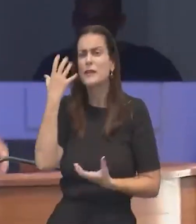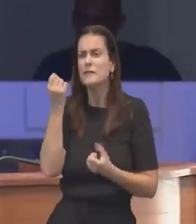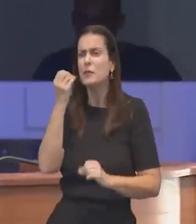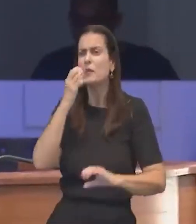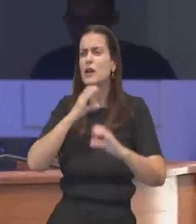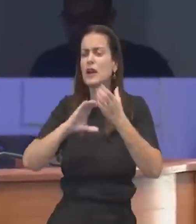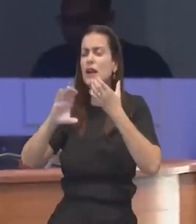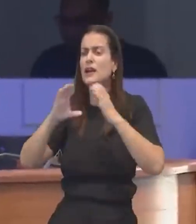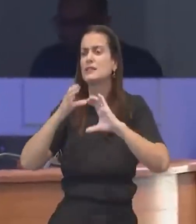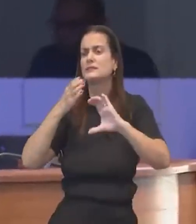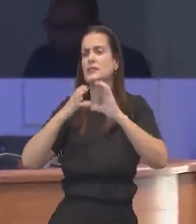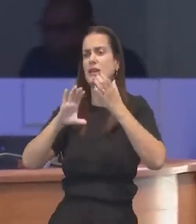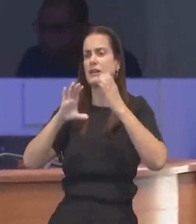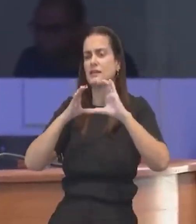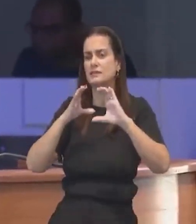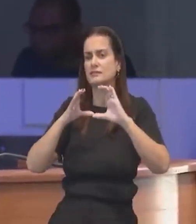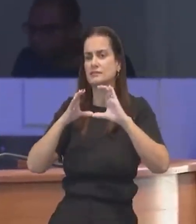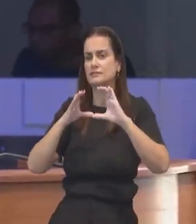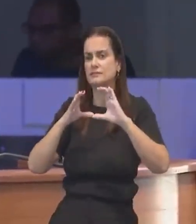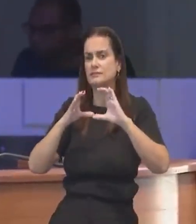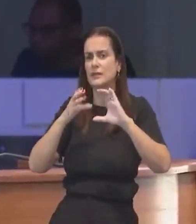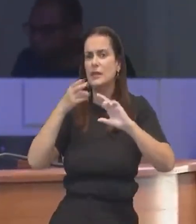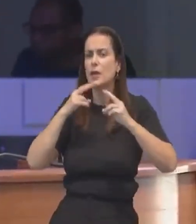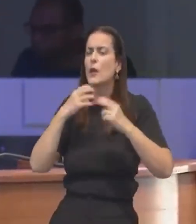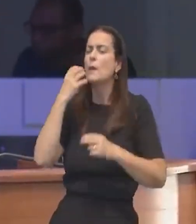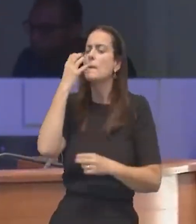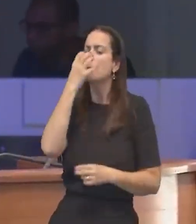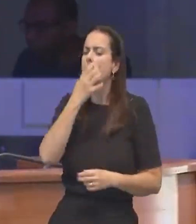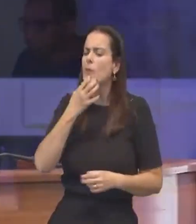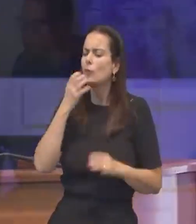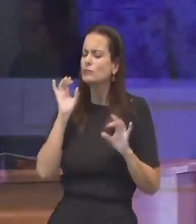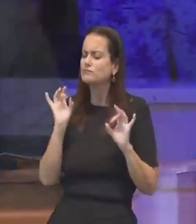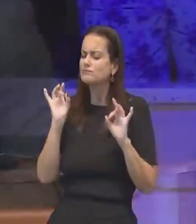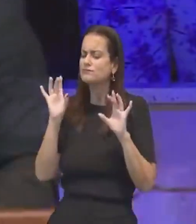Cantemos, portanto, este hino, essa canção,